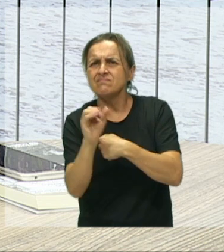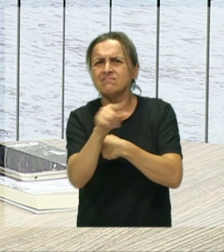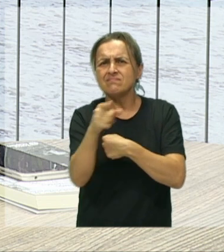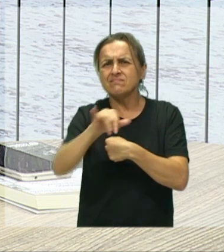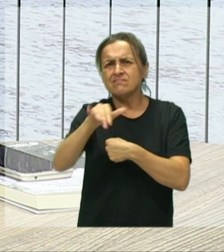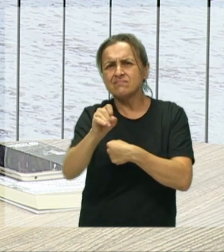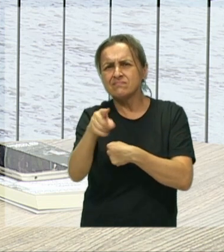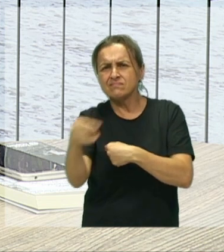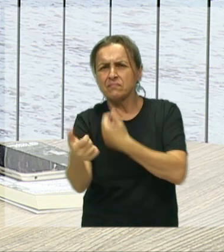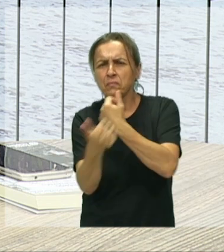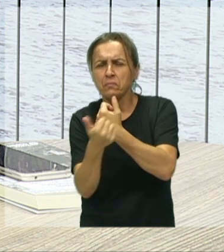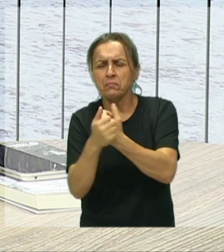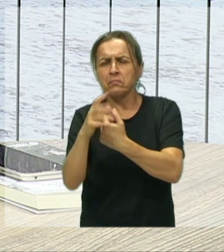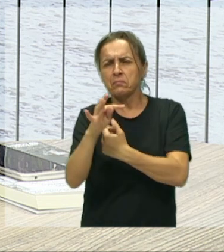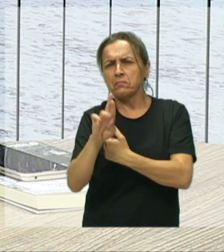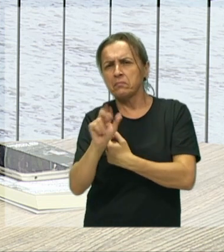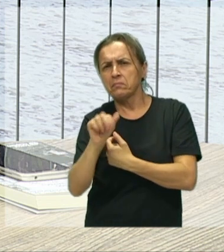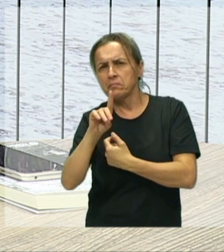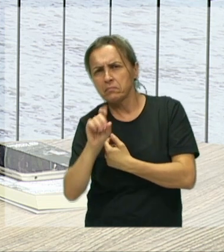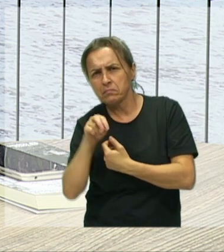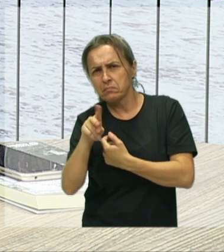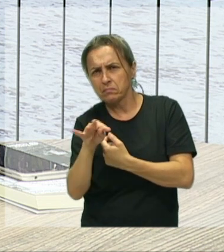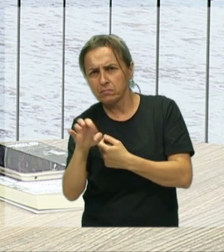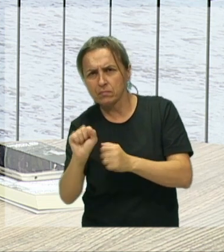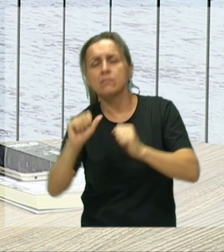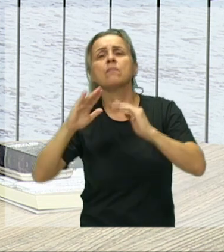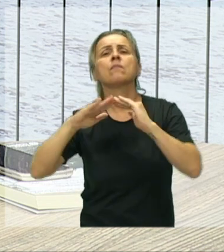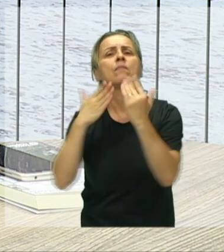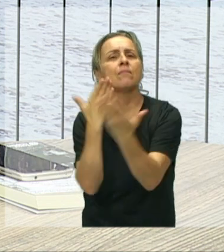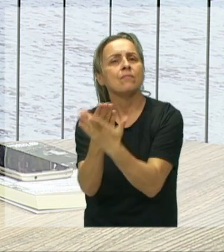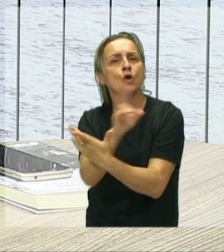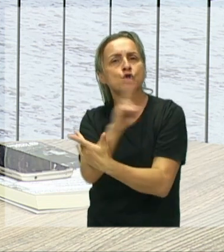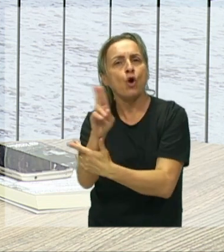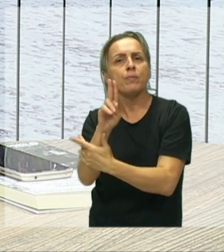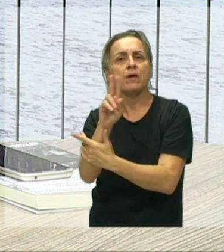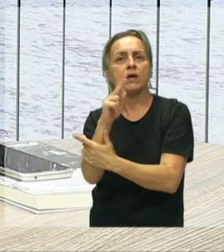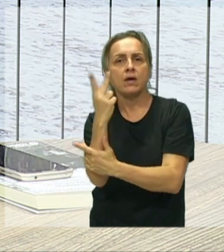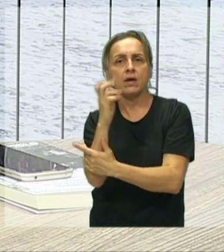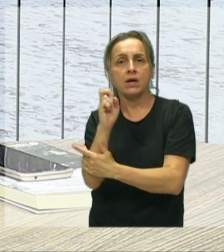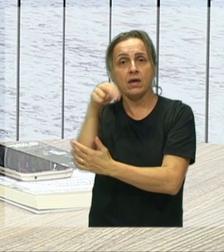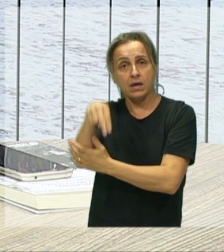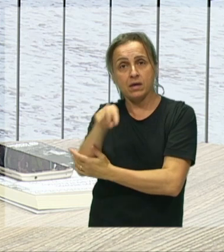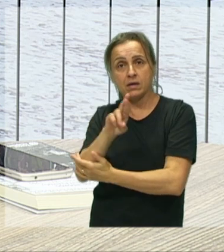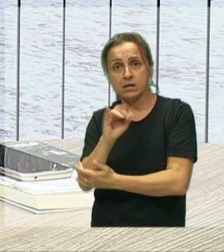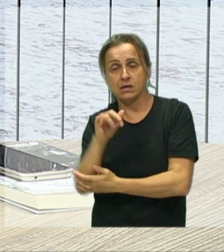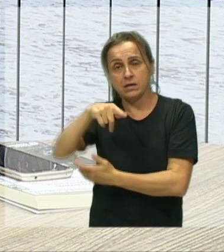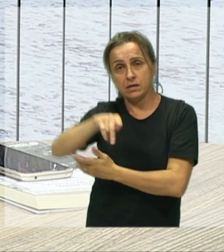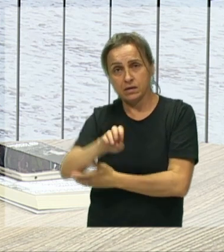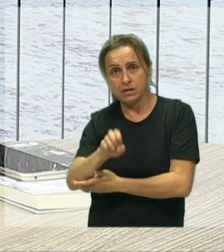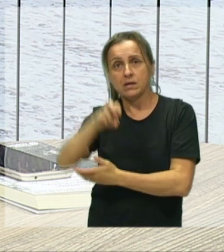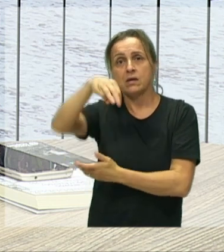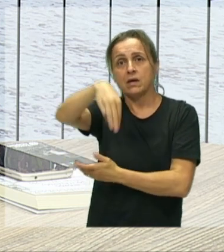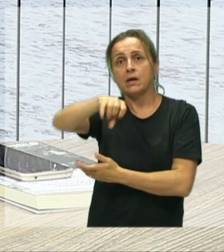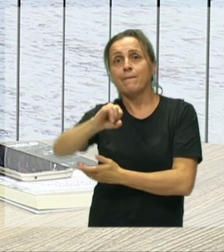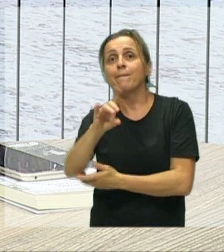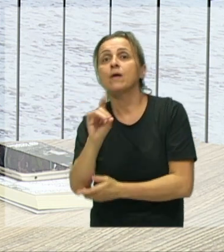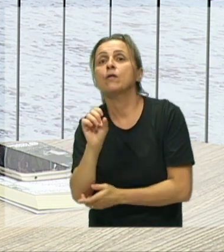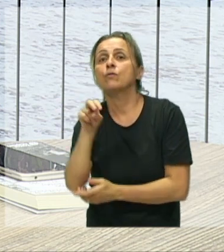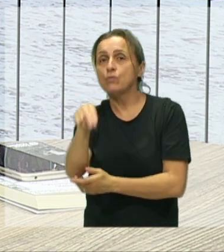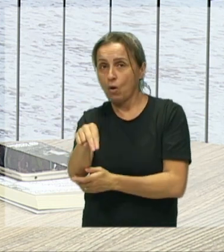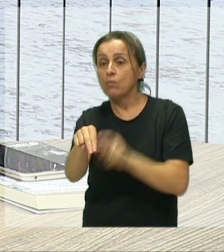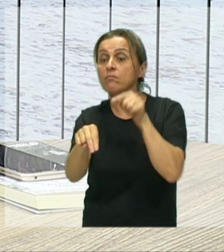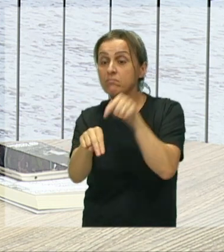Tiradentes. A escola chama Escola Henrique Midon, Colégio Estadual Henrique Midon. O